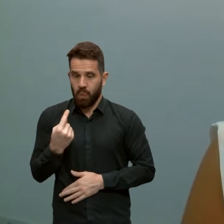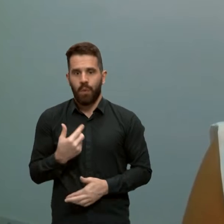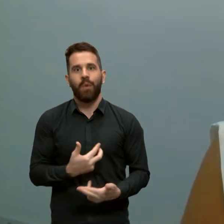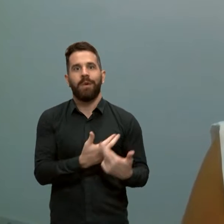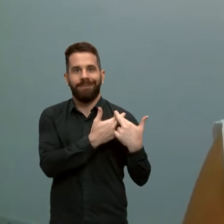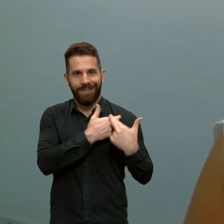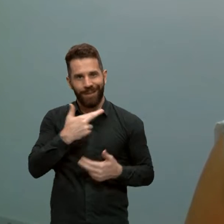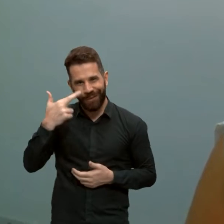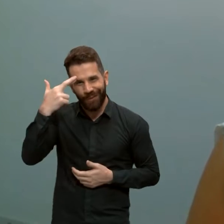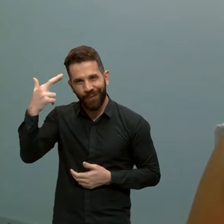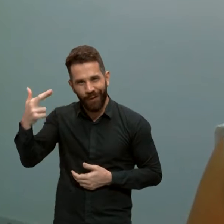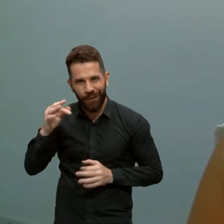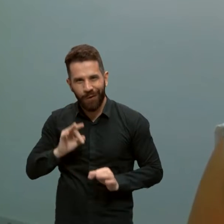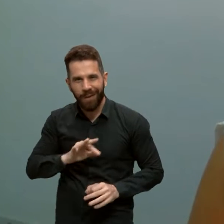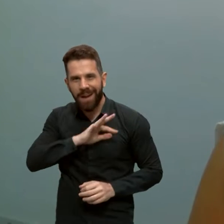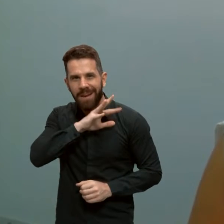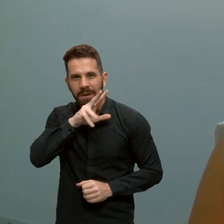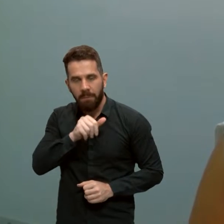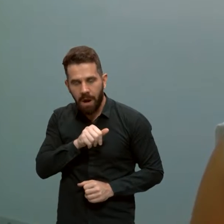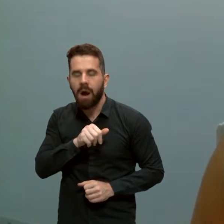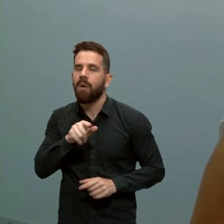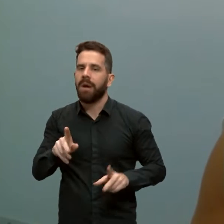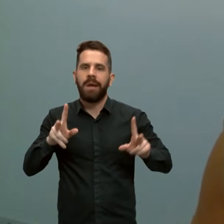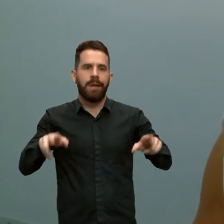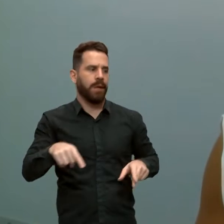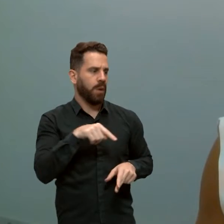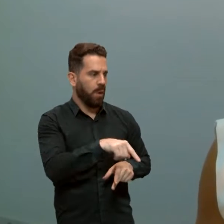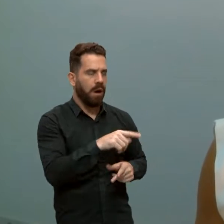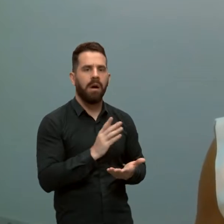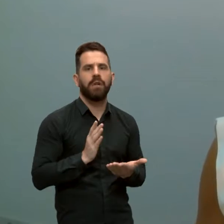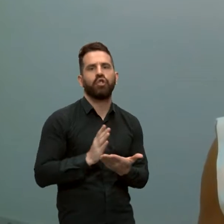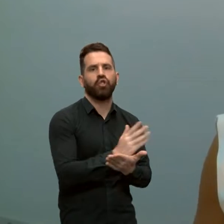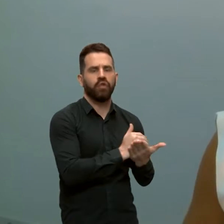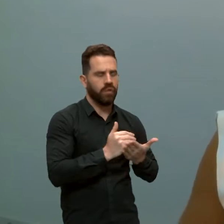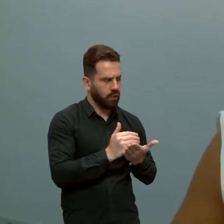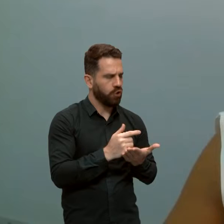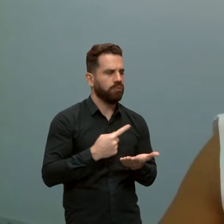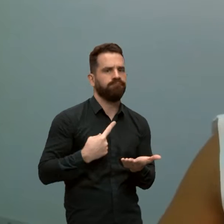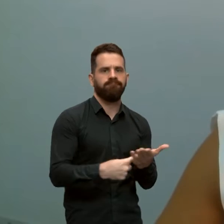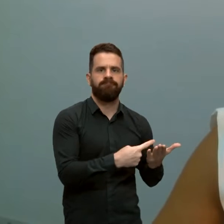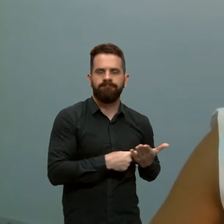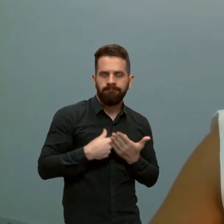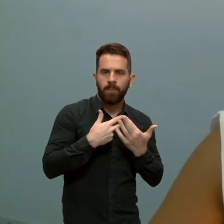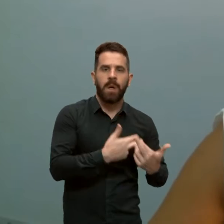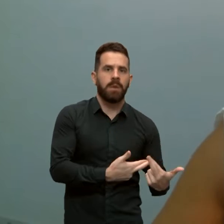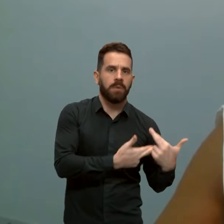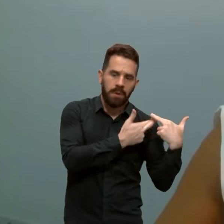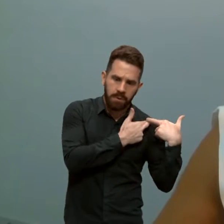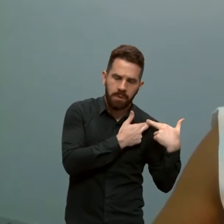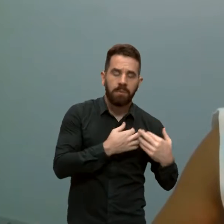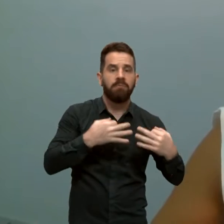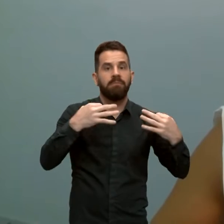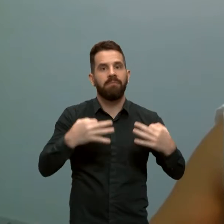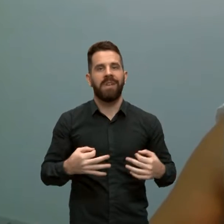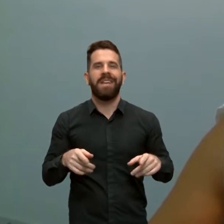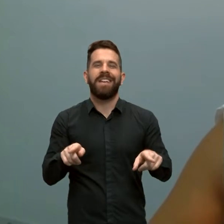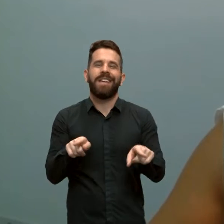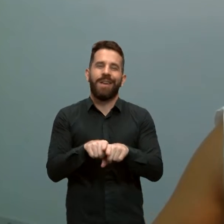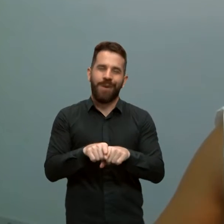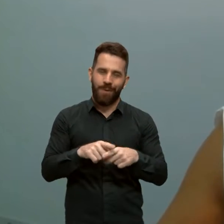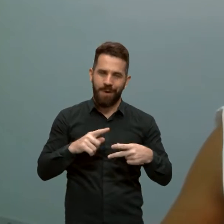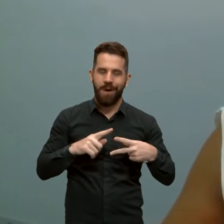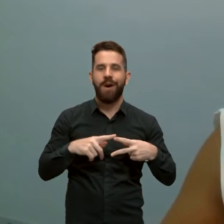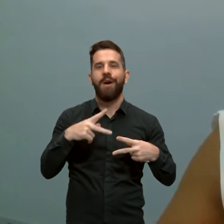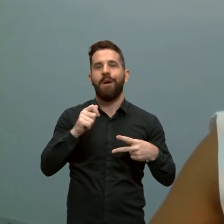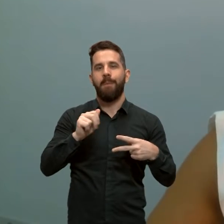precisam ter uma maior conscientização desses cuidados, para de fato a gente atender a isso que a Pauliane trouxe, né, de uma